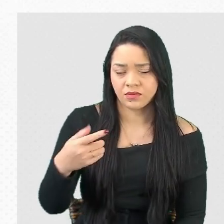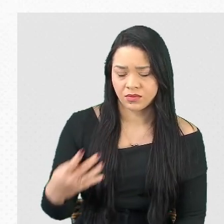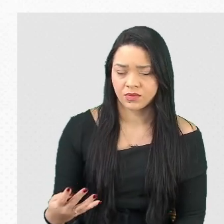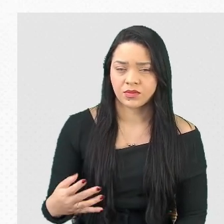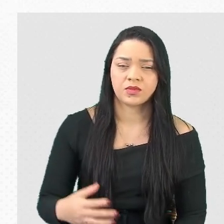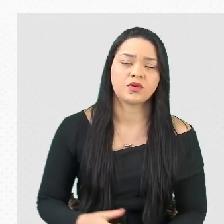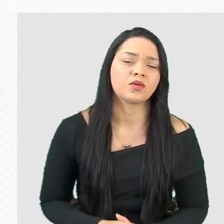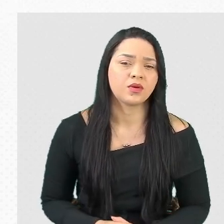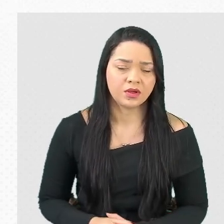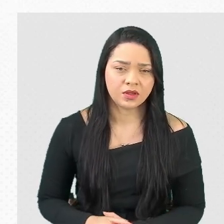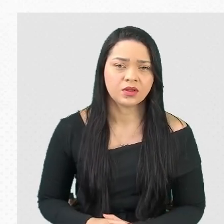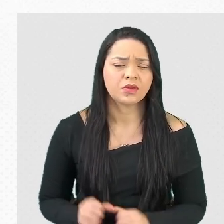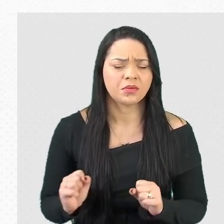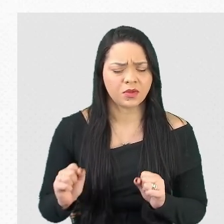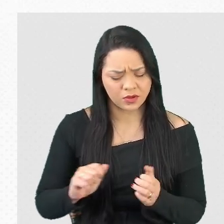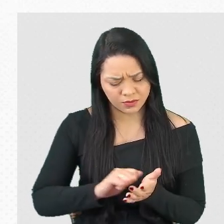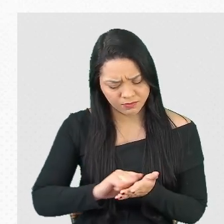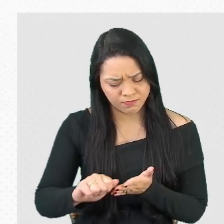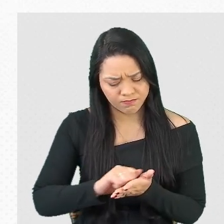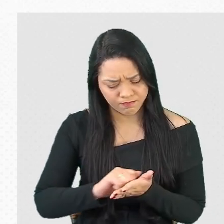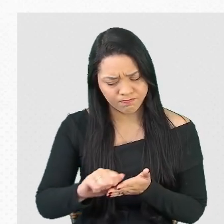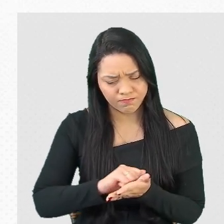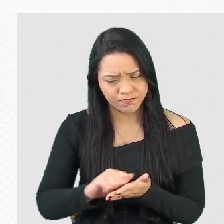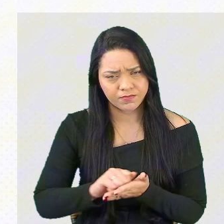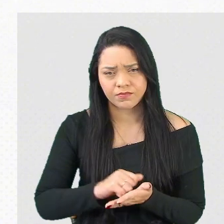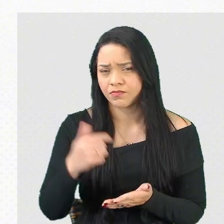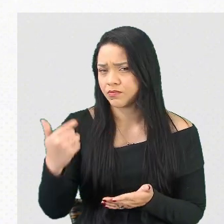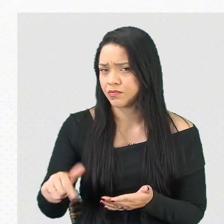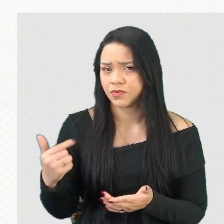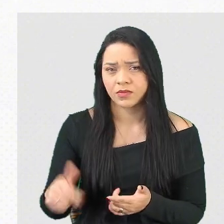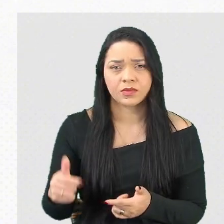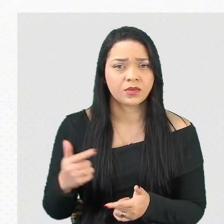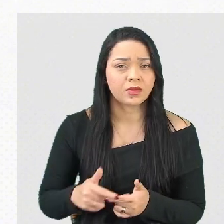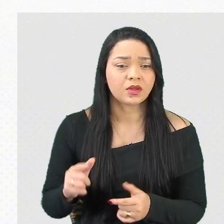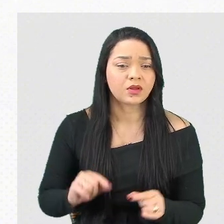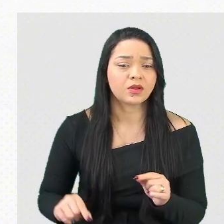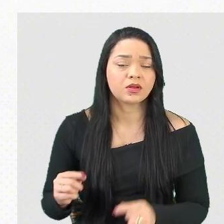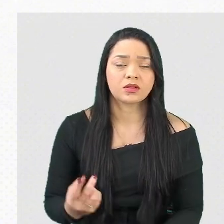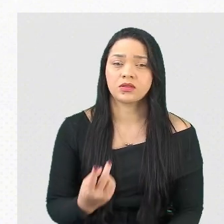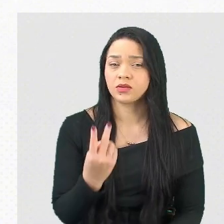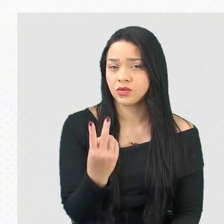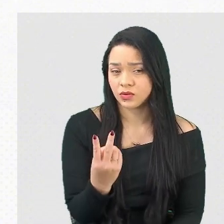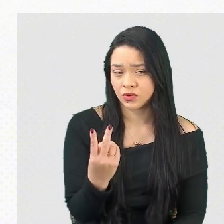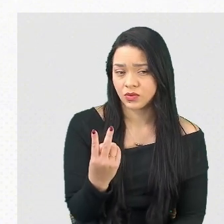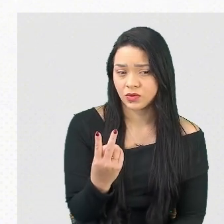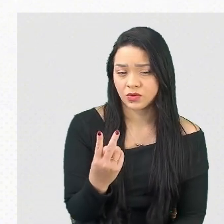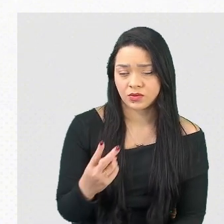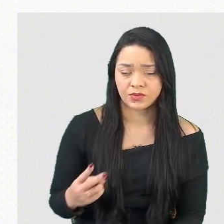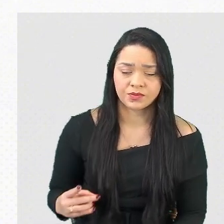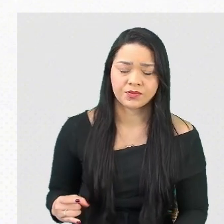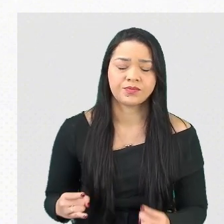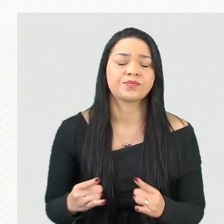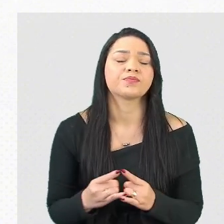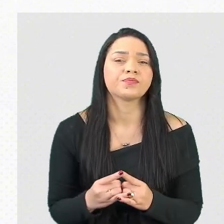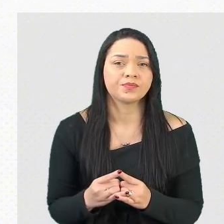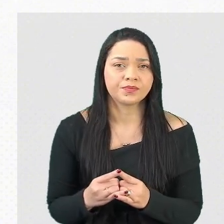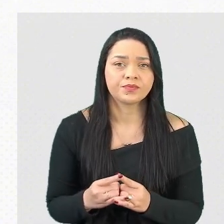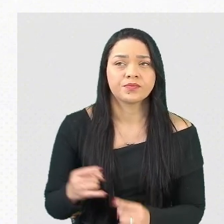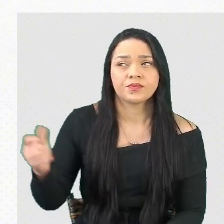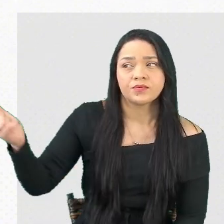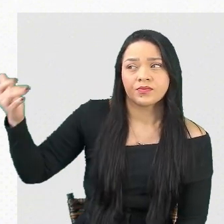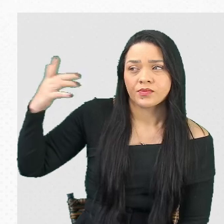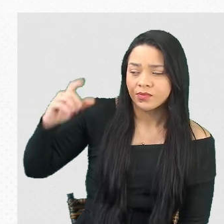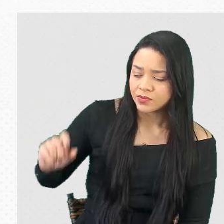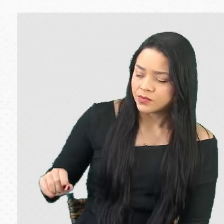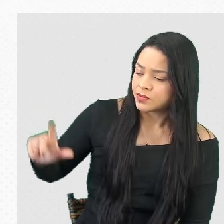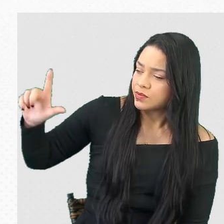Aí pode riscar, não tem problema nenhum, né, de entender que são duas instituições aqui, alto e baixo iluminismo,